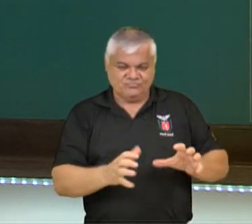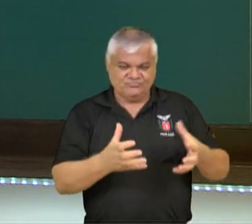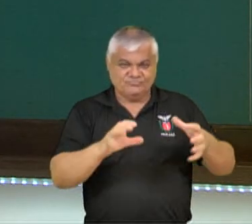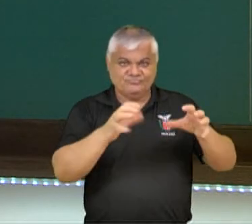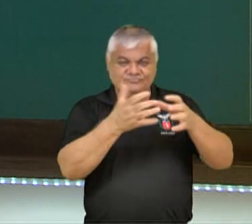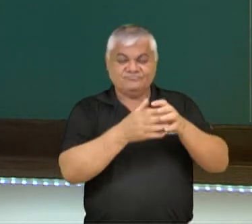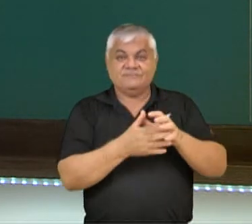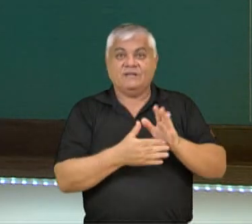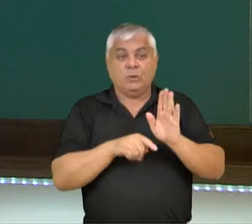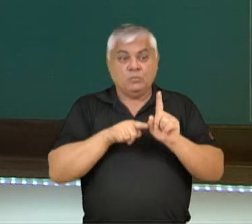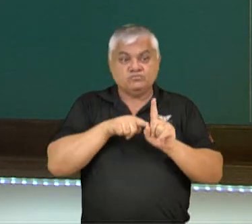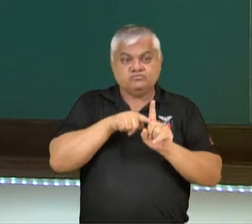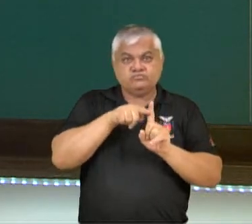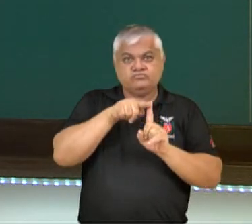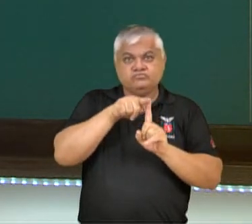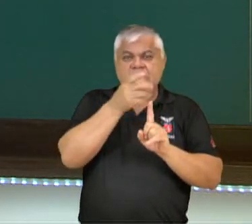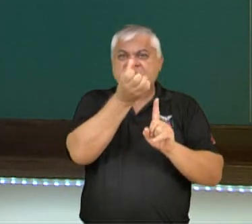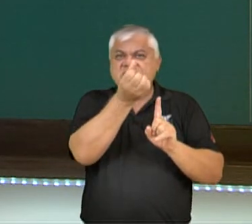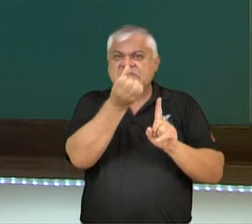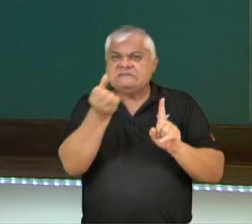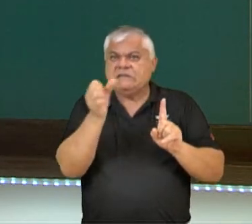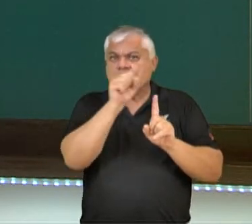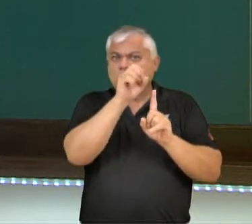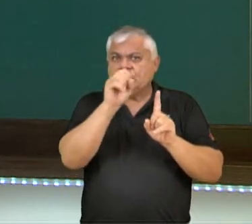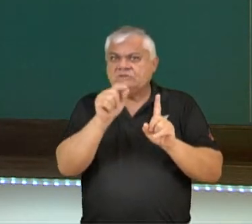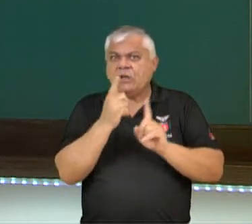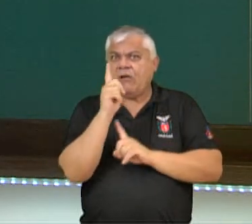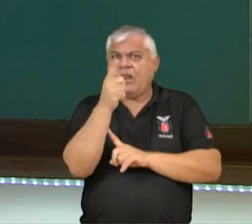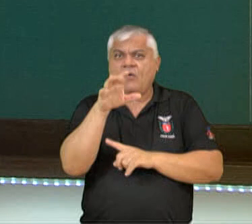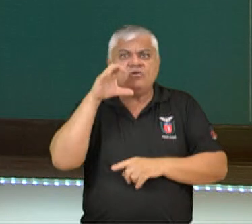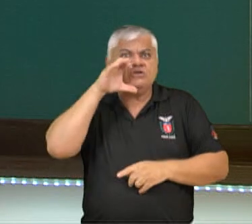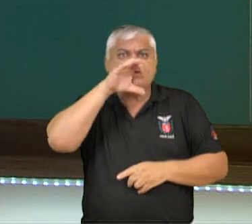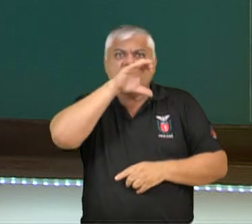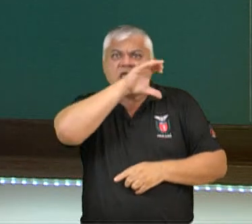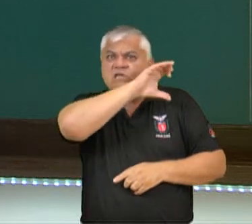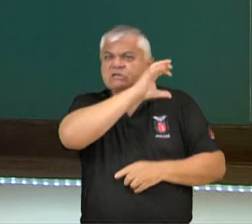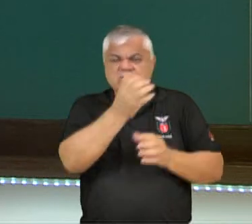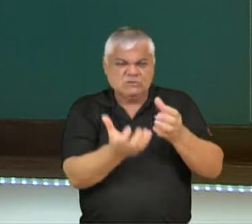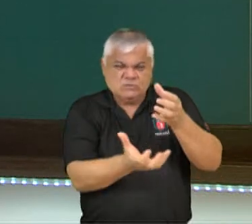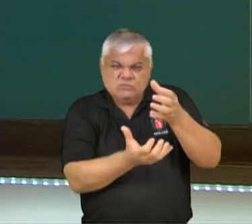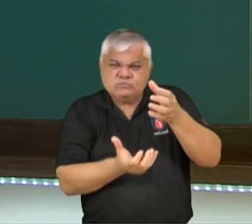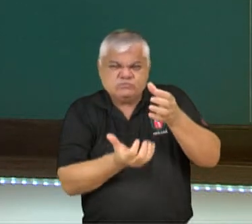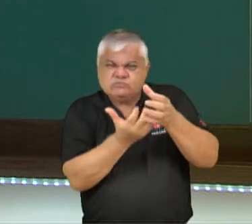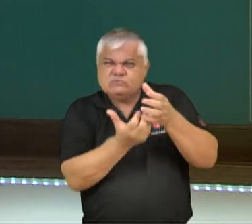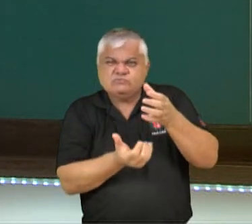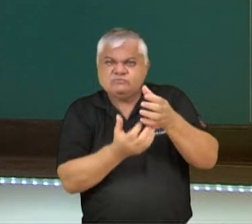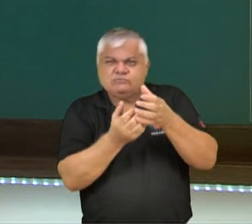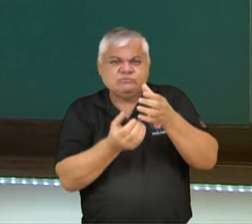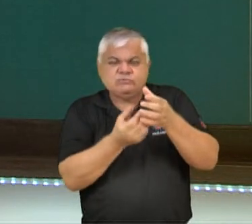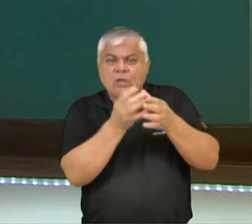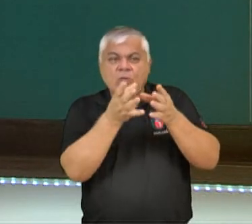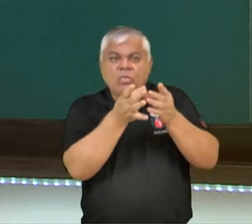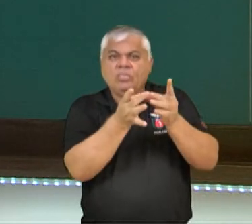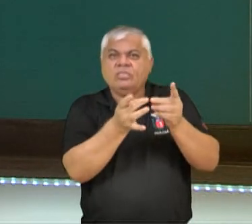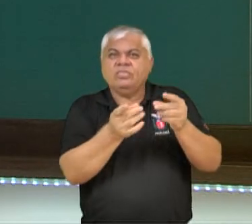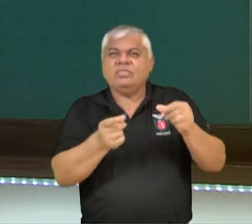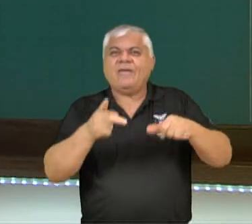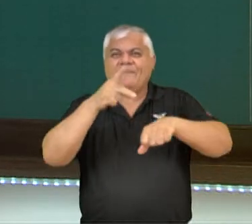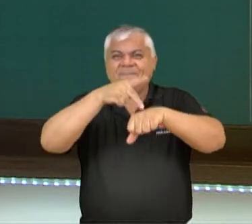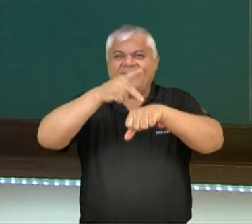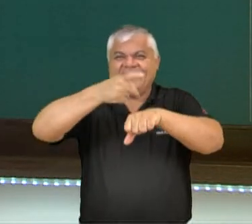quase 600 ou 800 graus, necessário para derreter o wulstita, a magnetita, por exemplo,